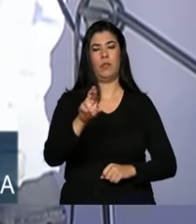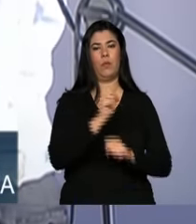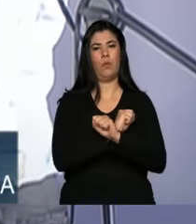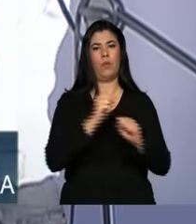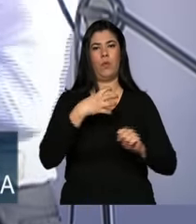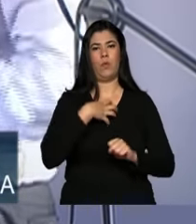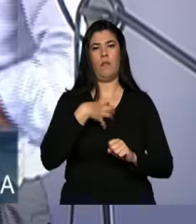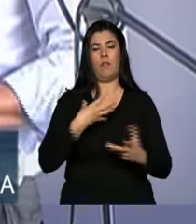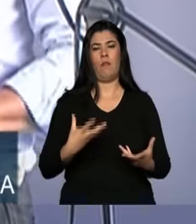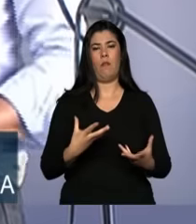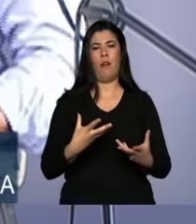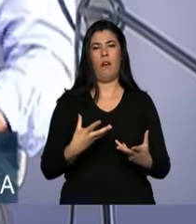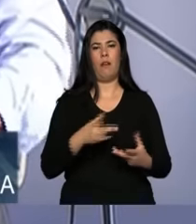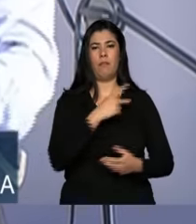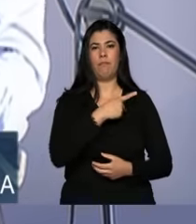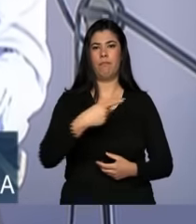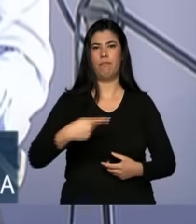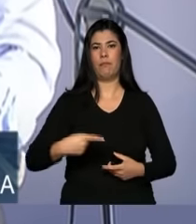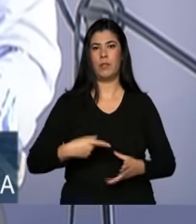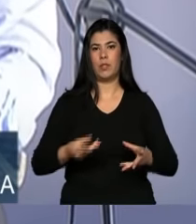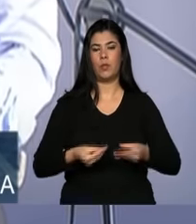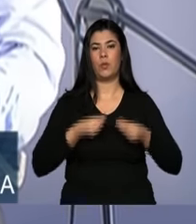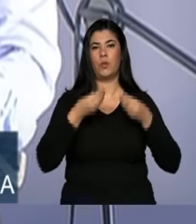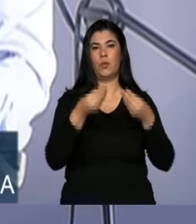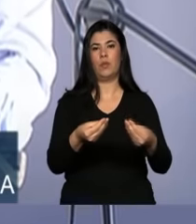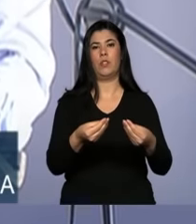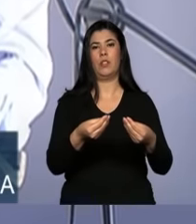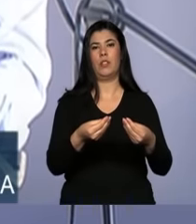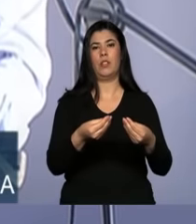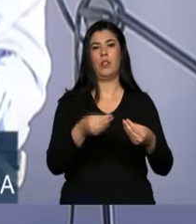programa, ofereceu a Salvador